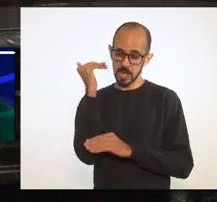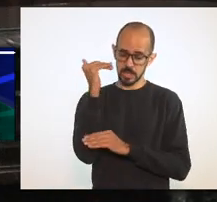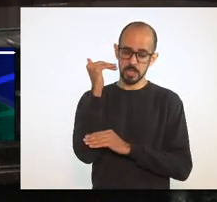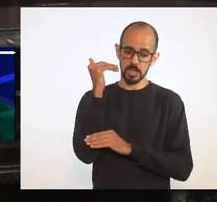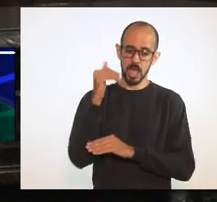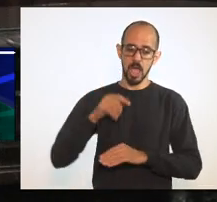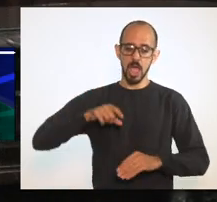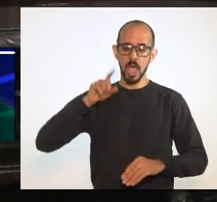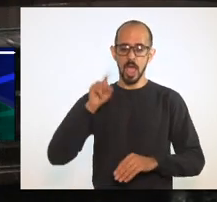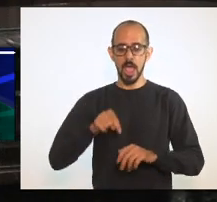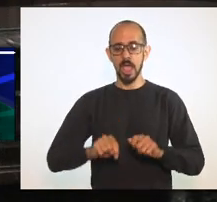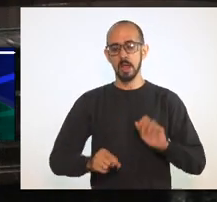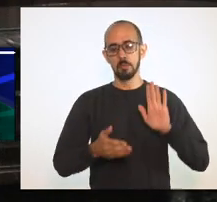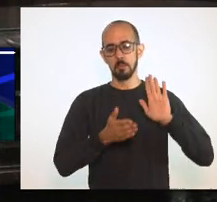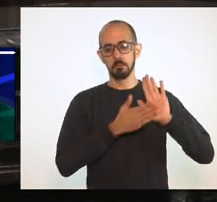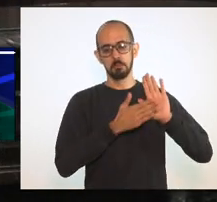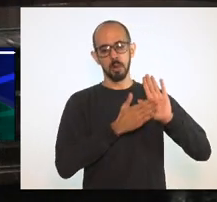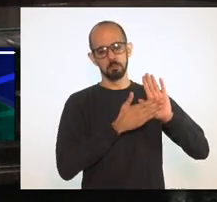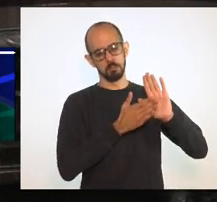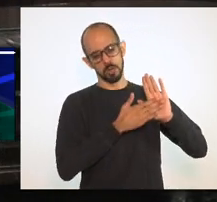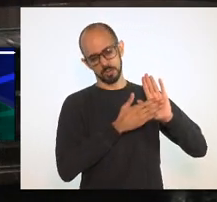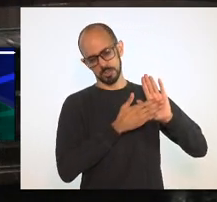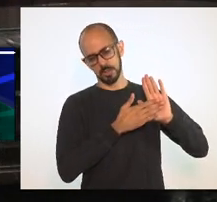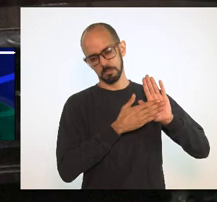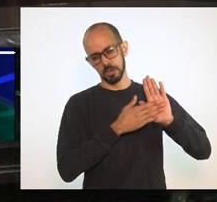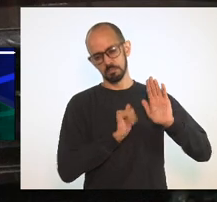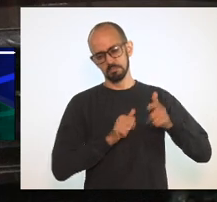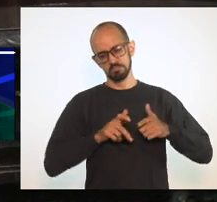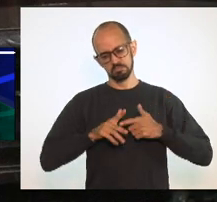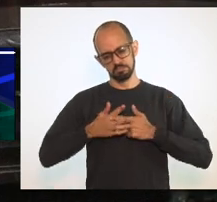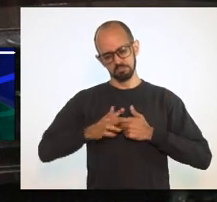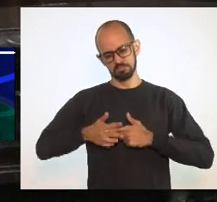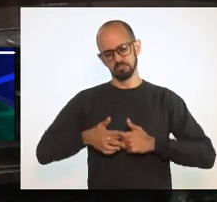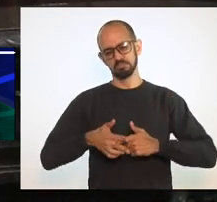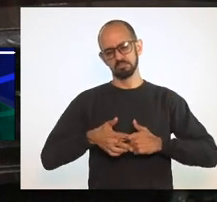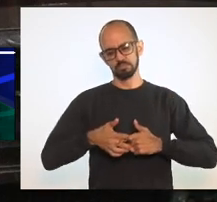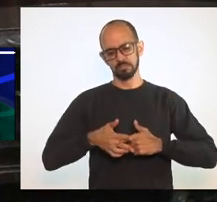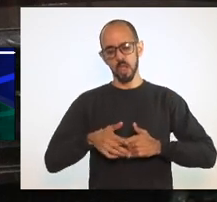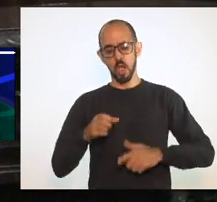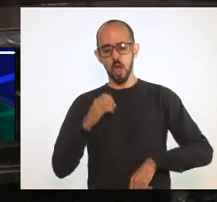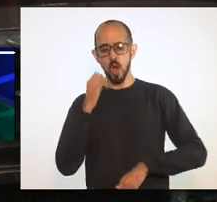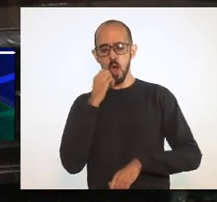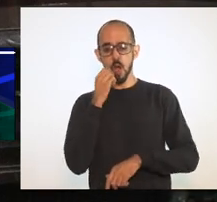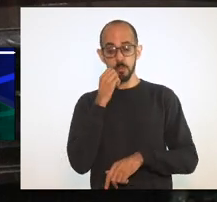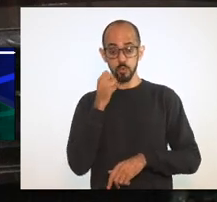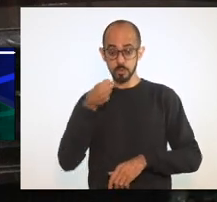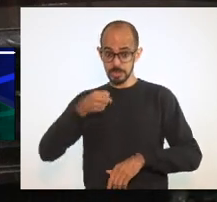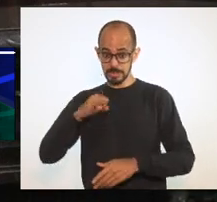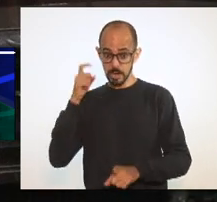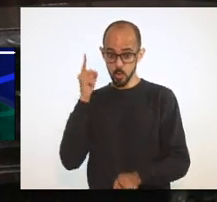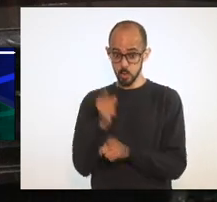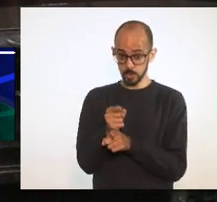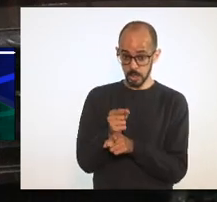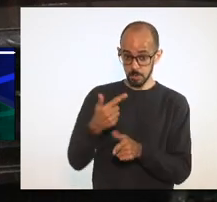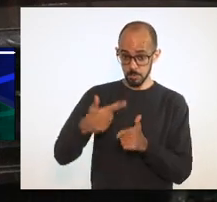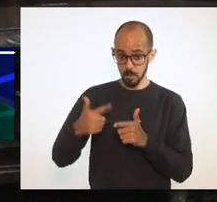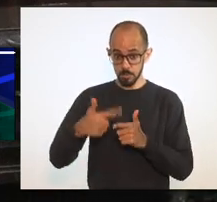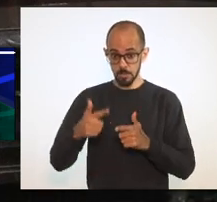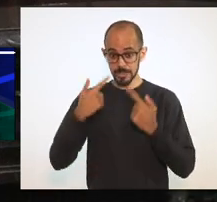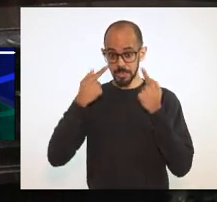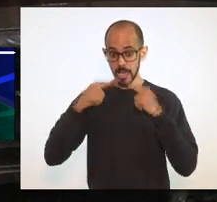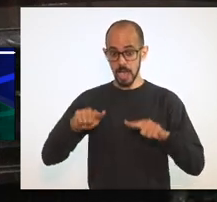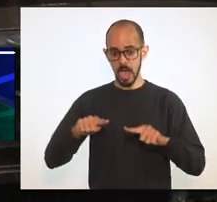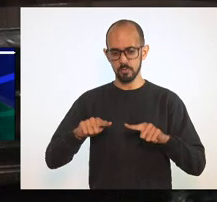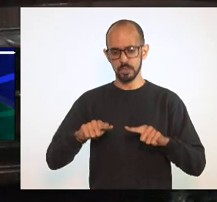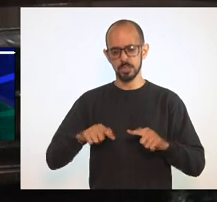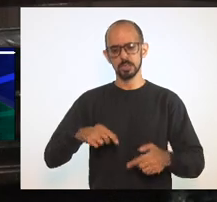proposta é propositiva. Obviamente, em se detectando problemas graves, que sejam punidos